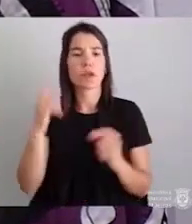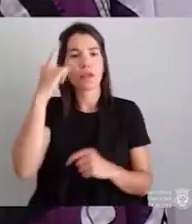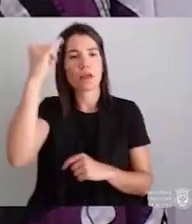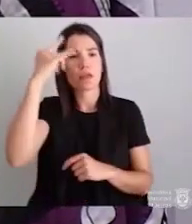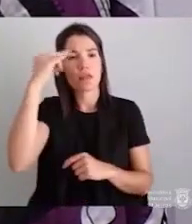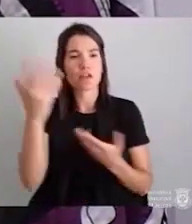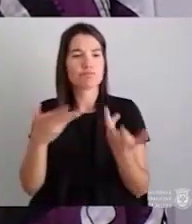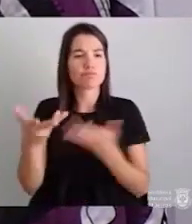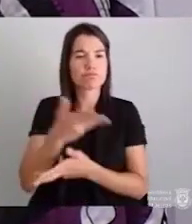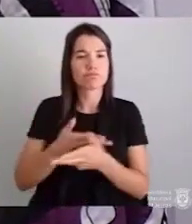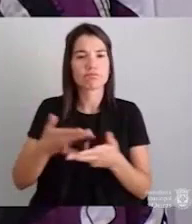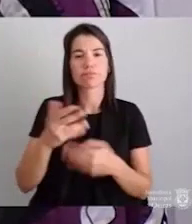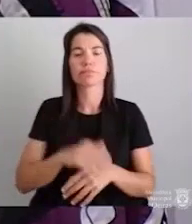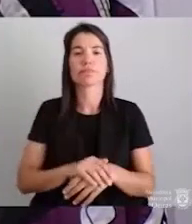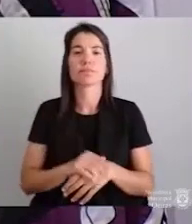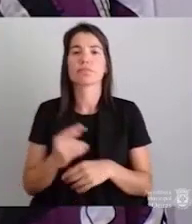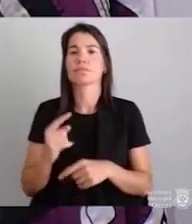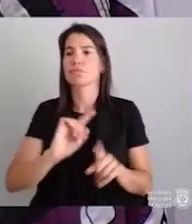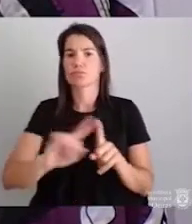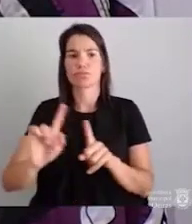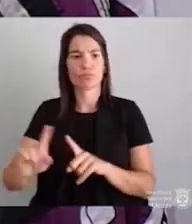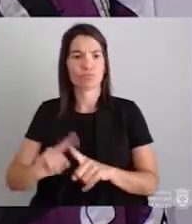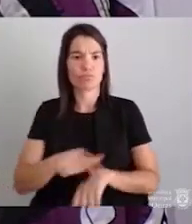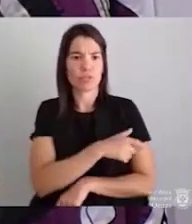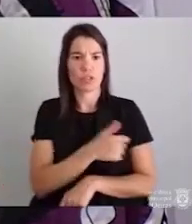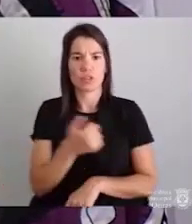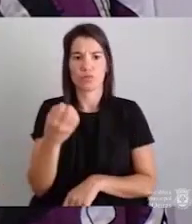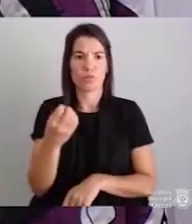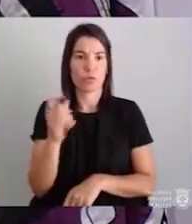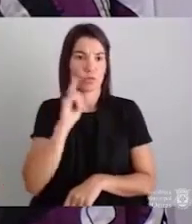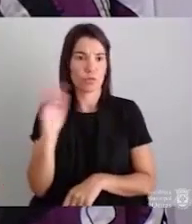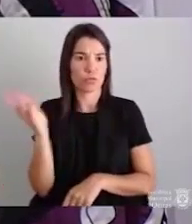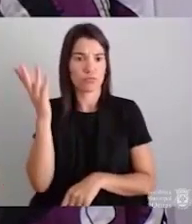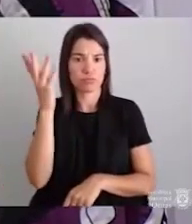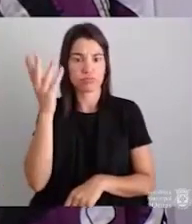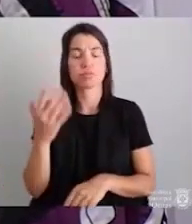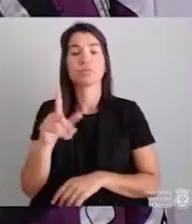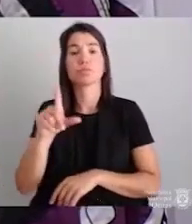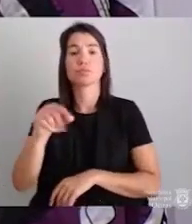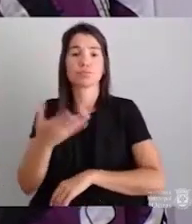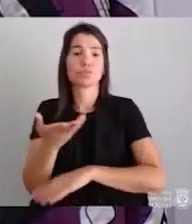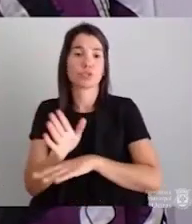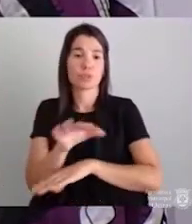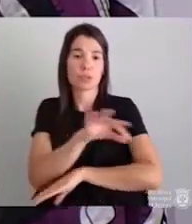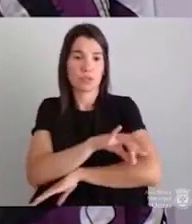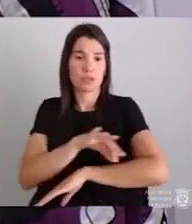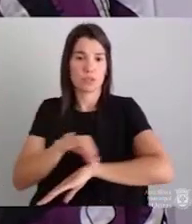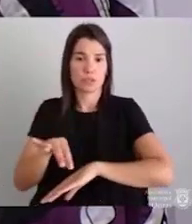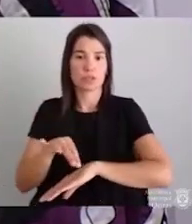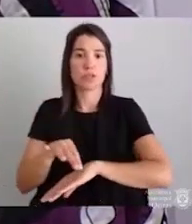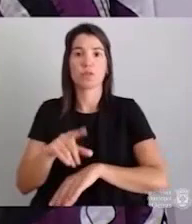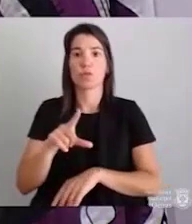50 individualidades da grande noturidade entre os quais o arquitetos os Arquitetos